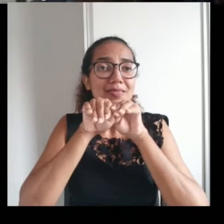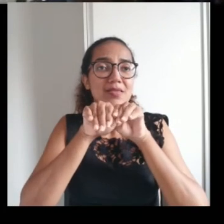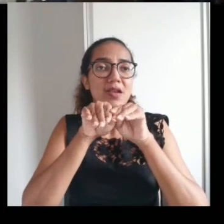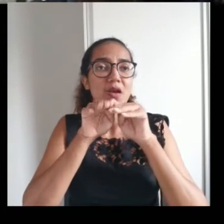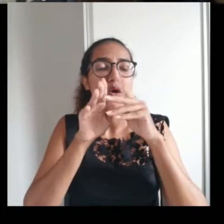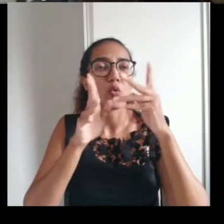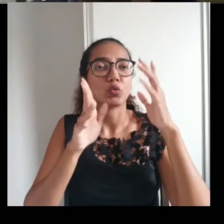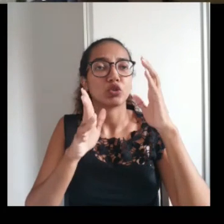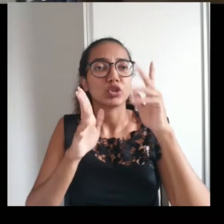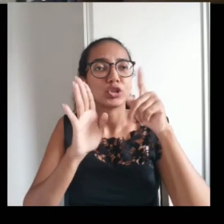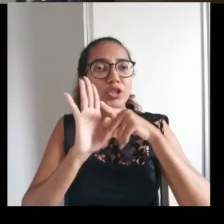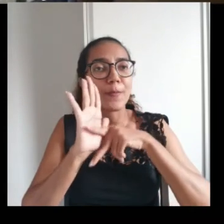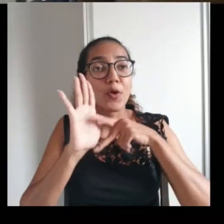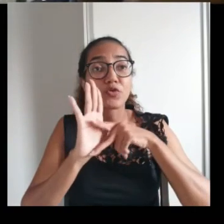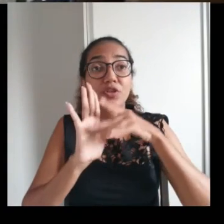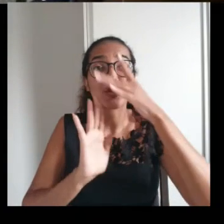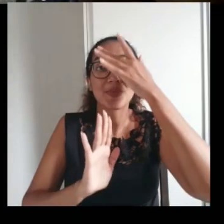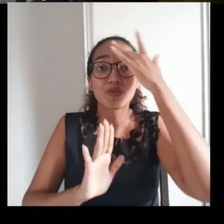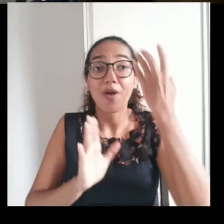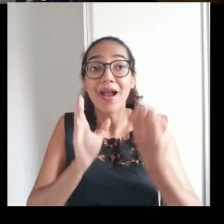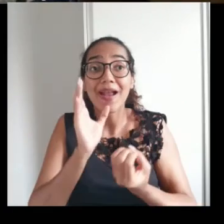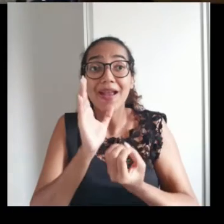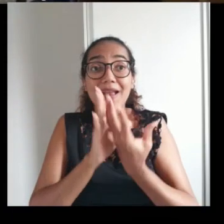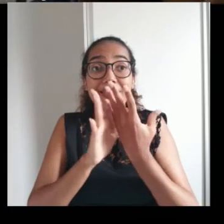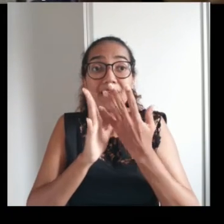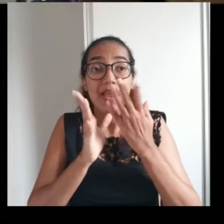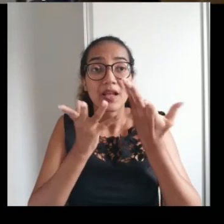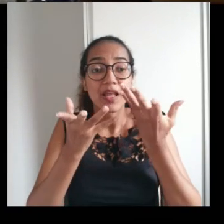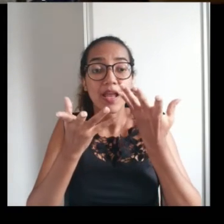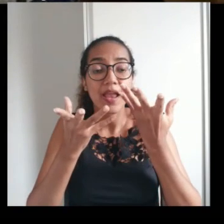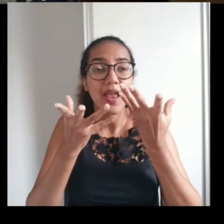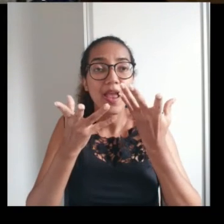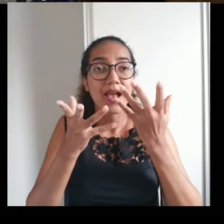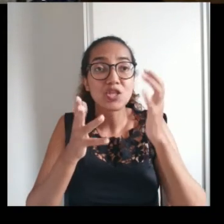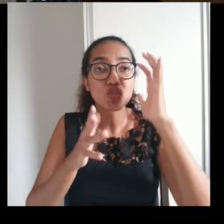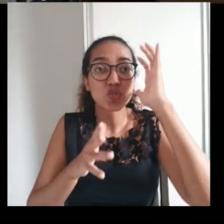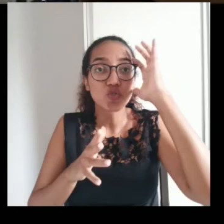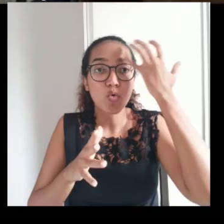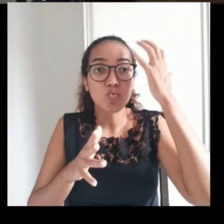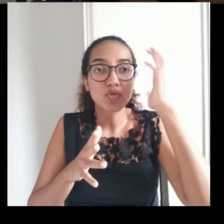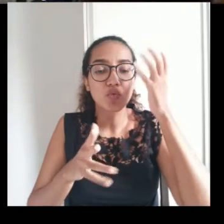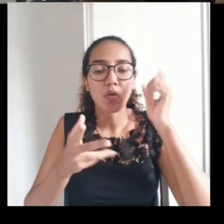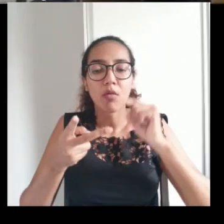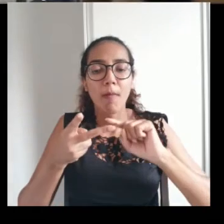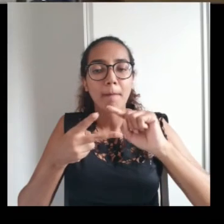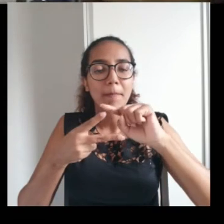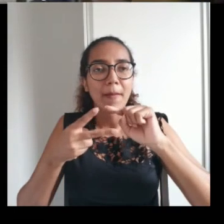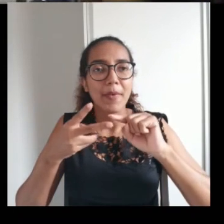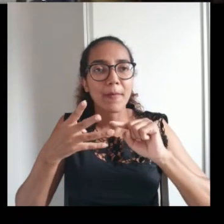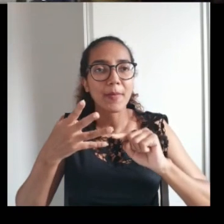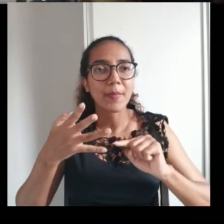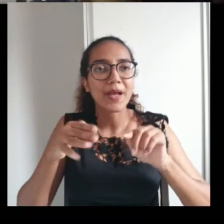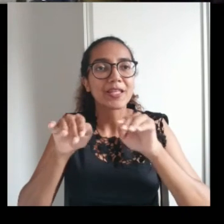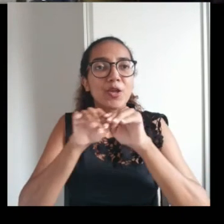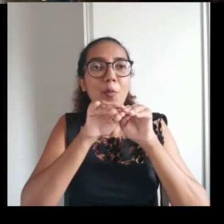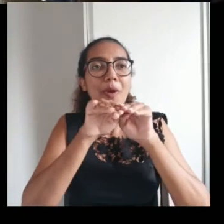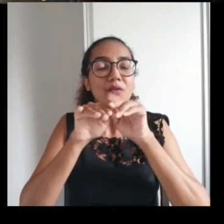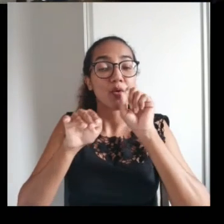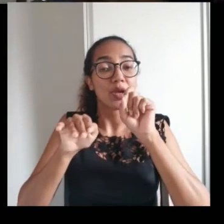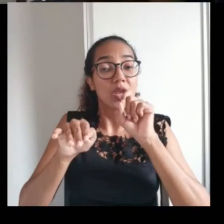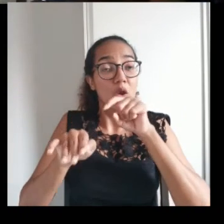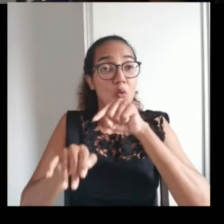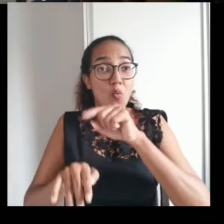padrão de projeto nada mais é do que uma solução para um problema recorrente.